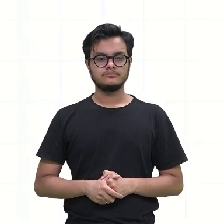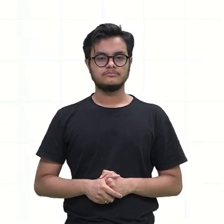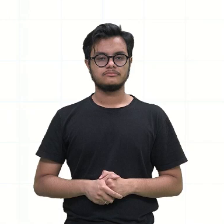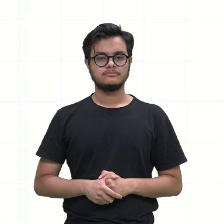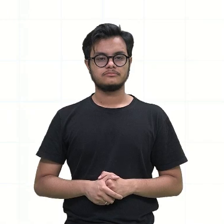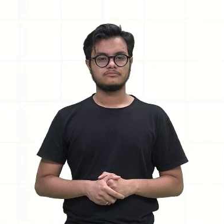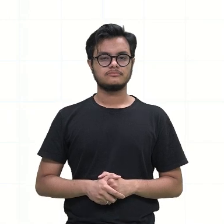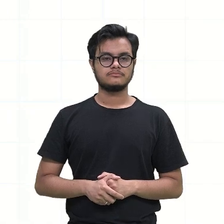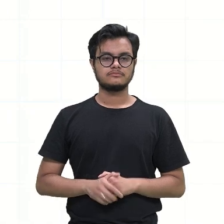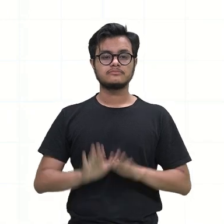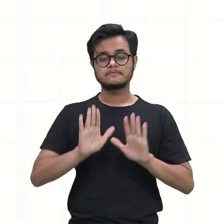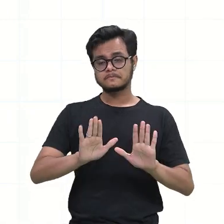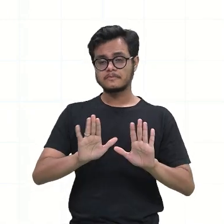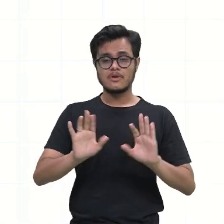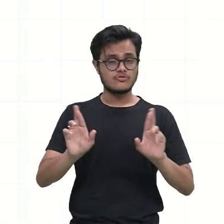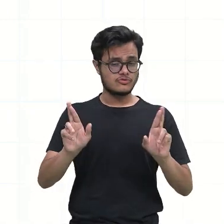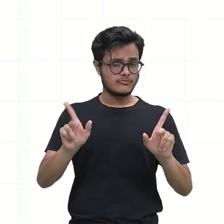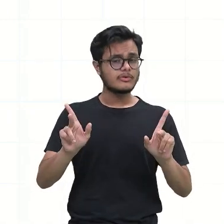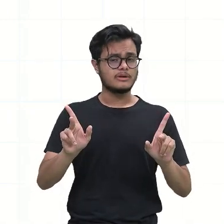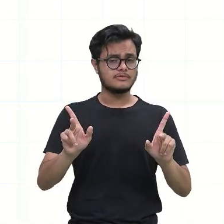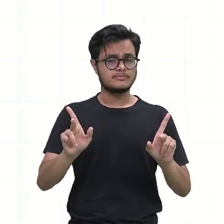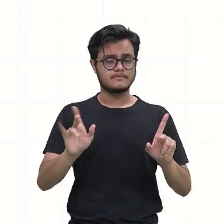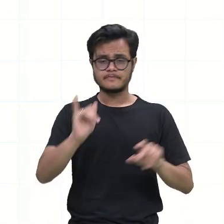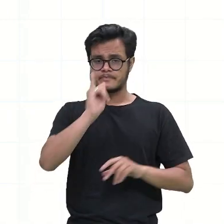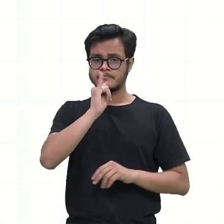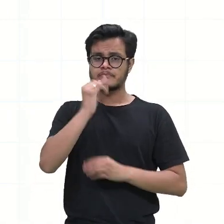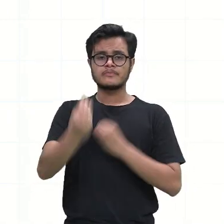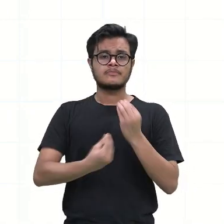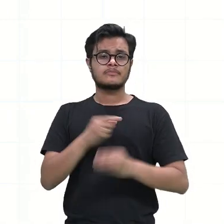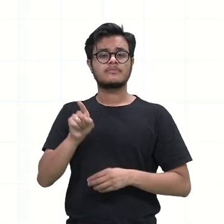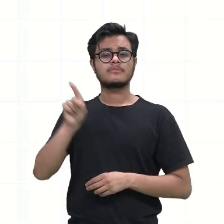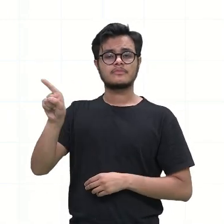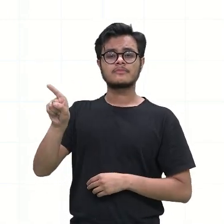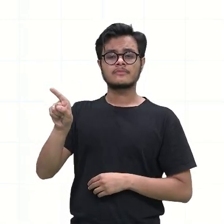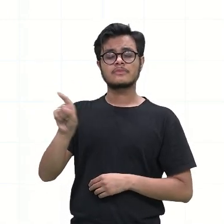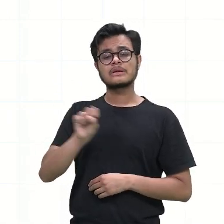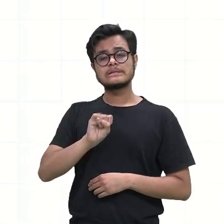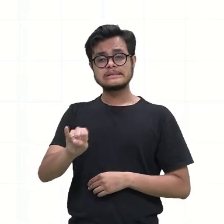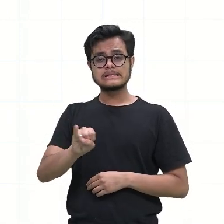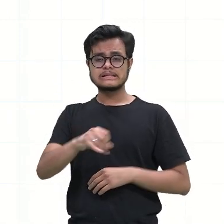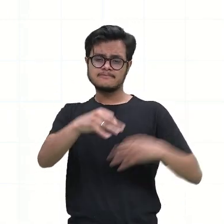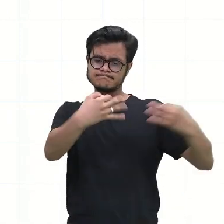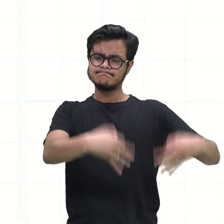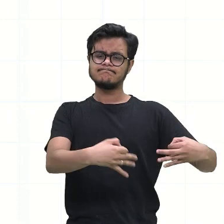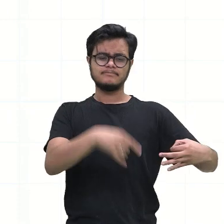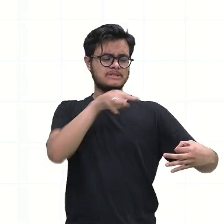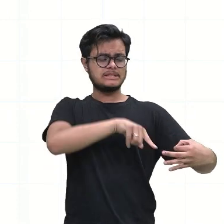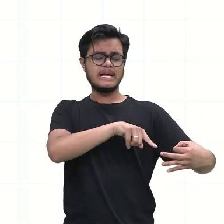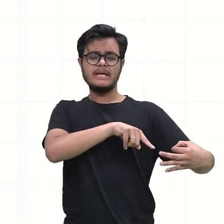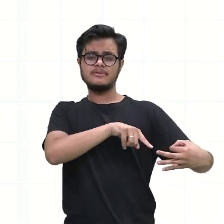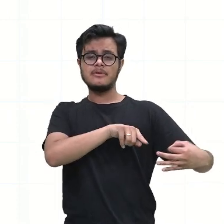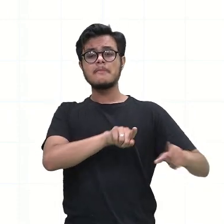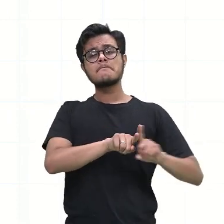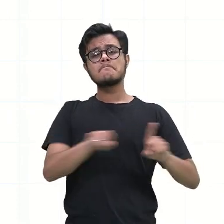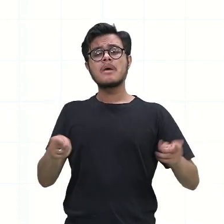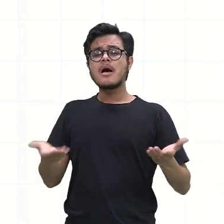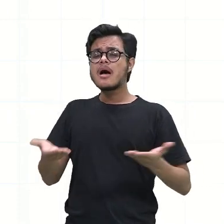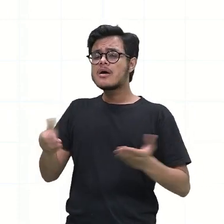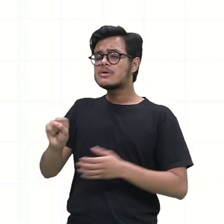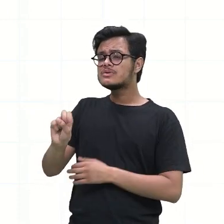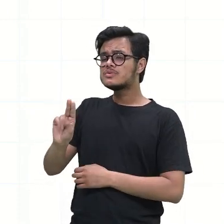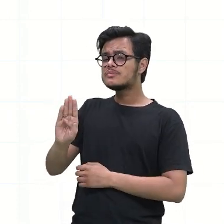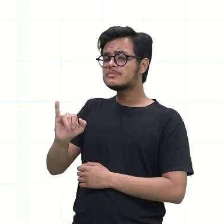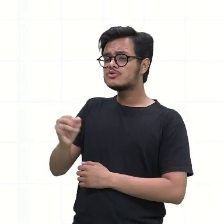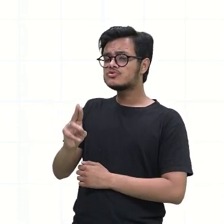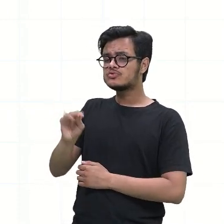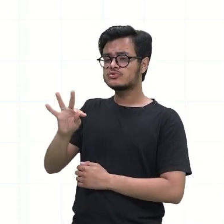diferente. Já é diferente. Aqui, ó. Se o modo indicativo ele vai indicar uma certeza,